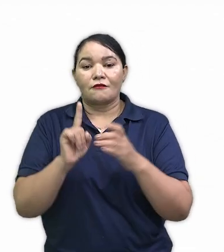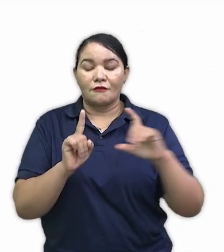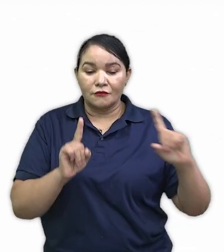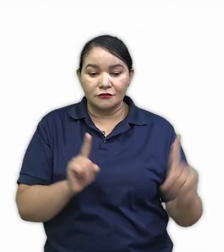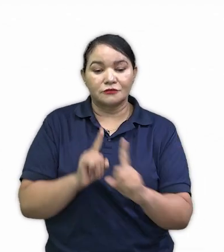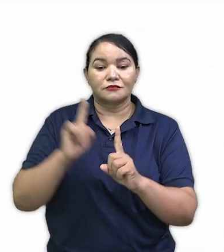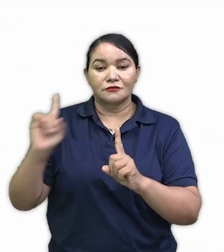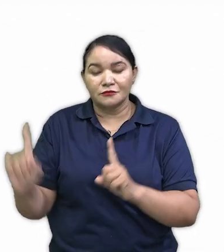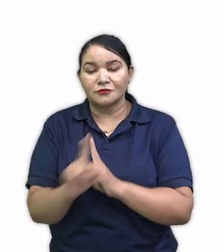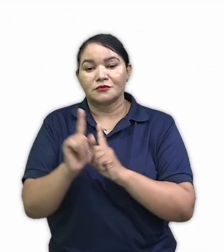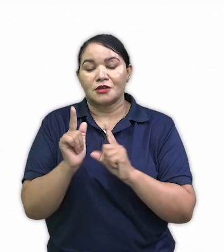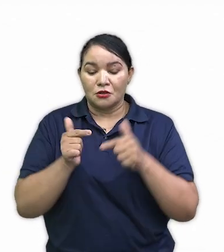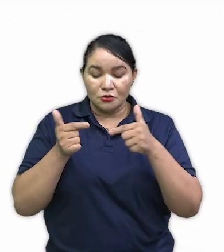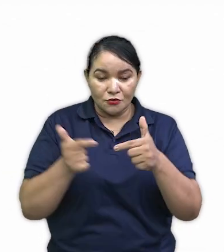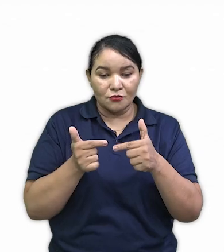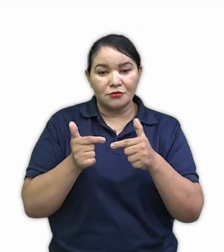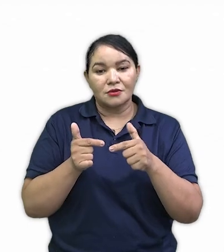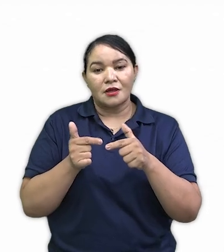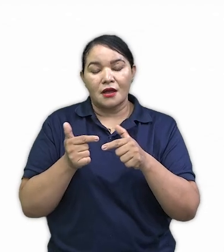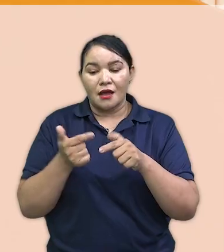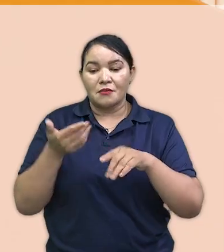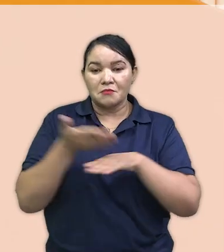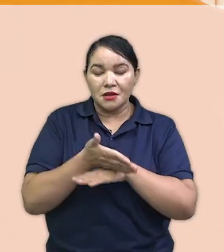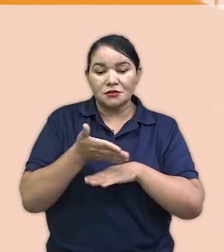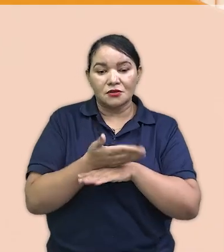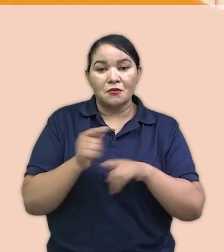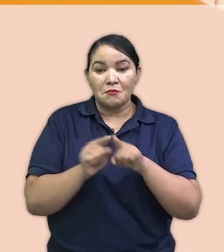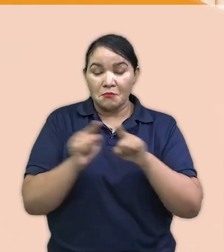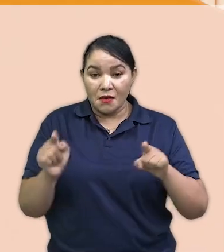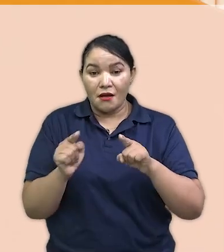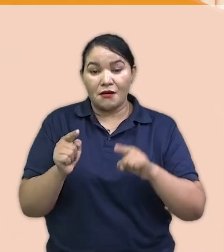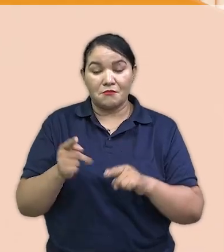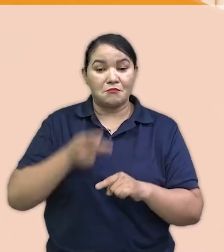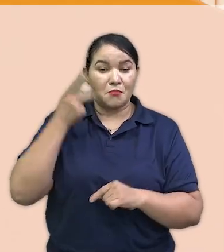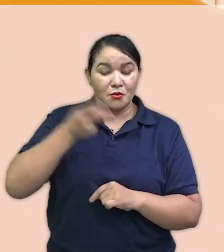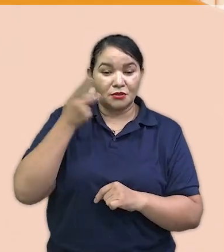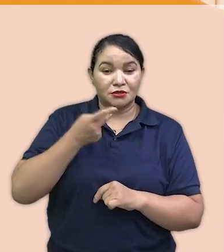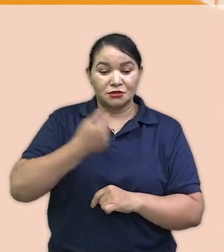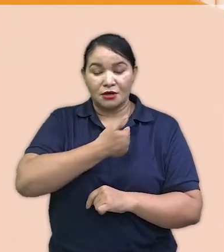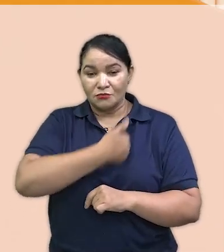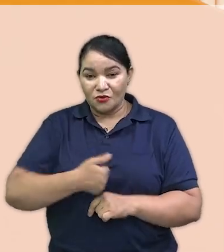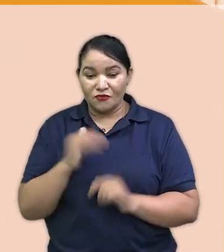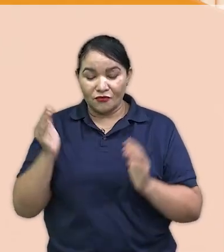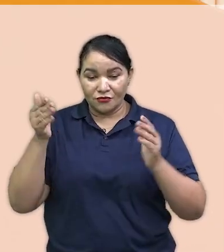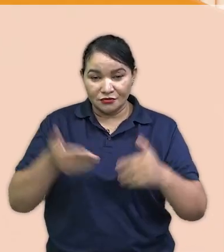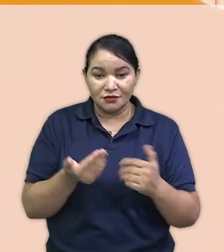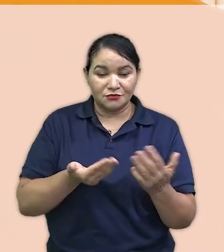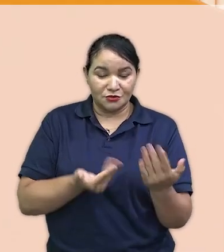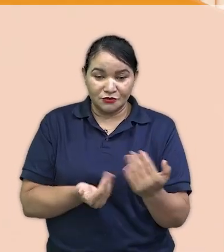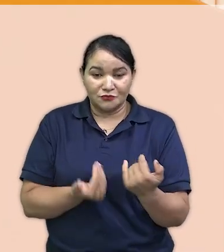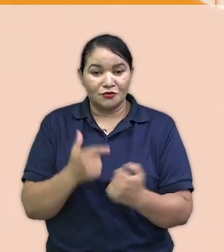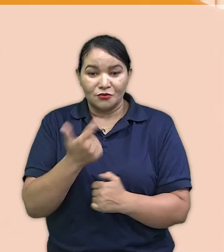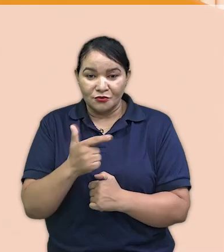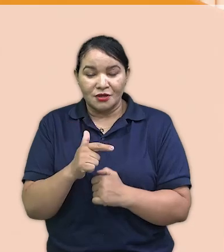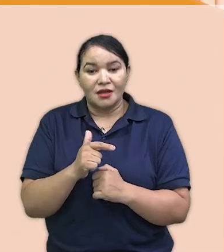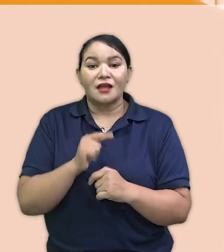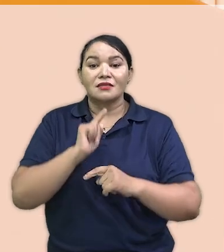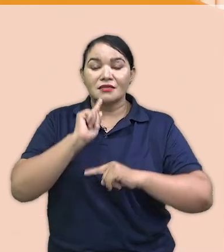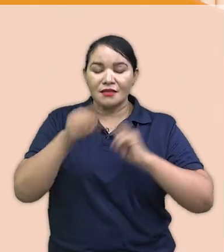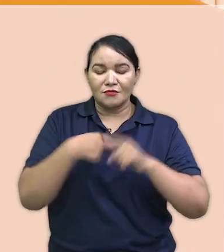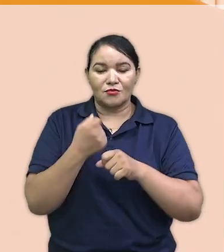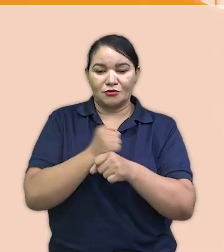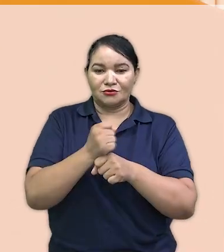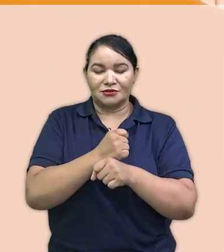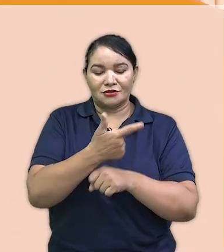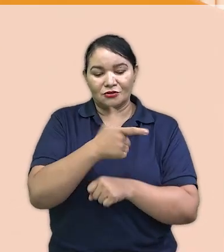jovem lutava, buscava, mas não tinha uma política pública que realmente voltada para a juventude. Só a